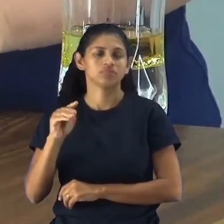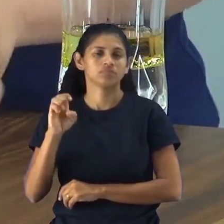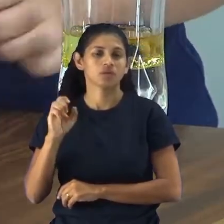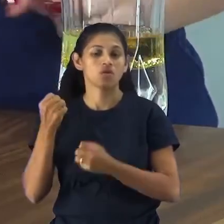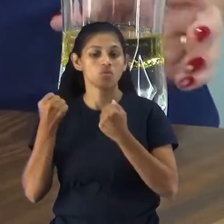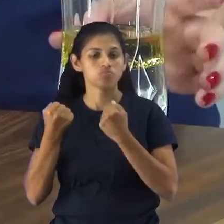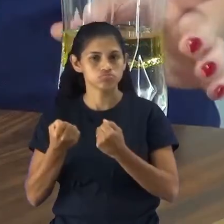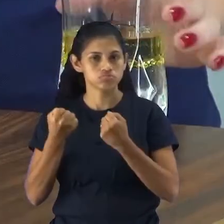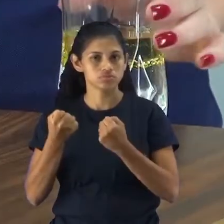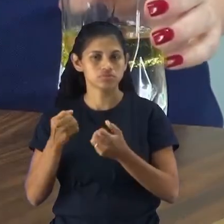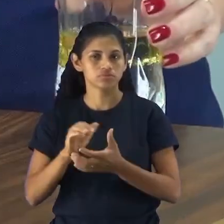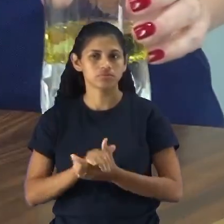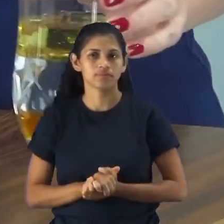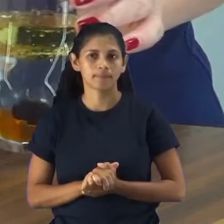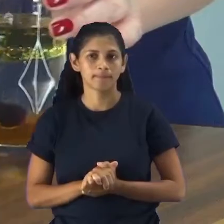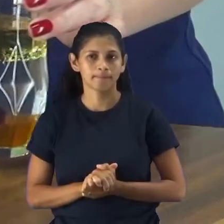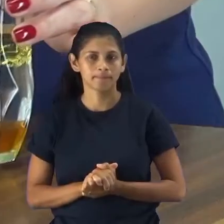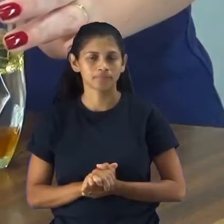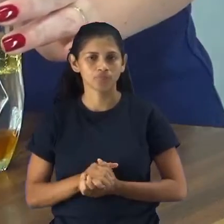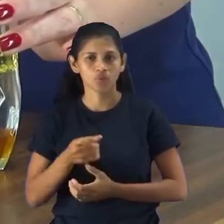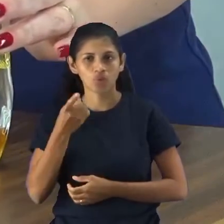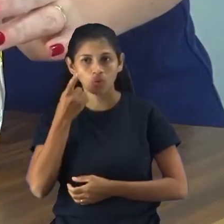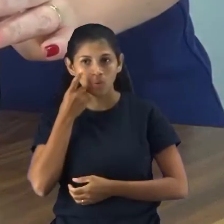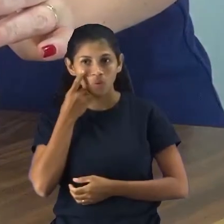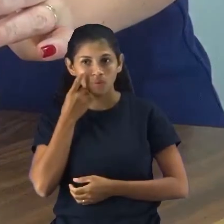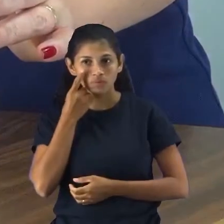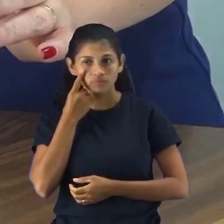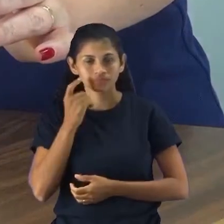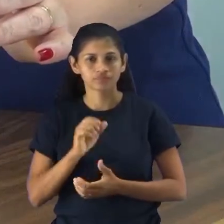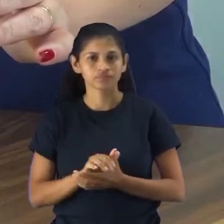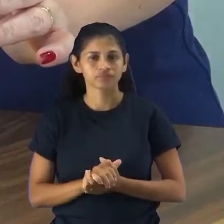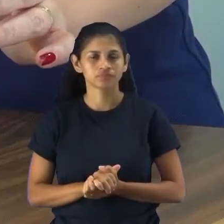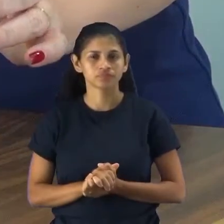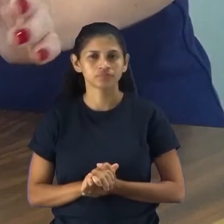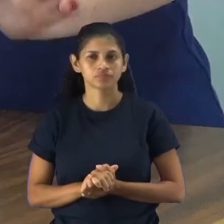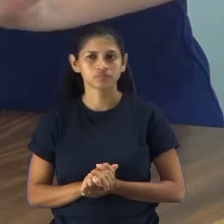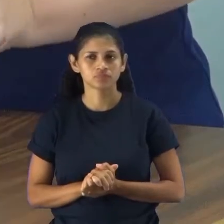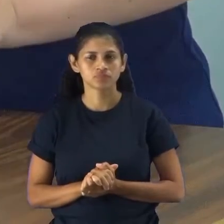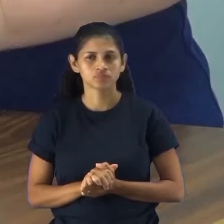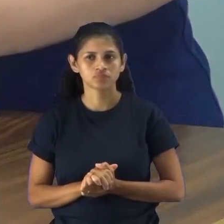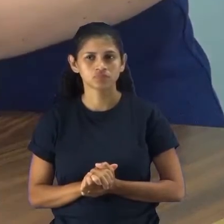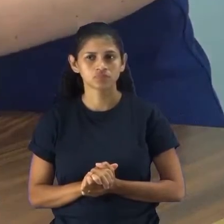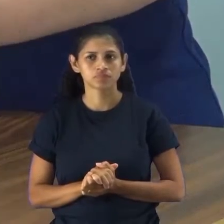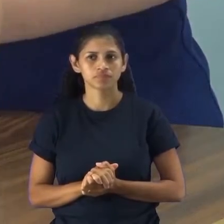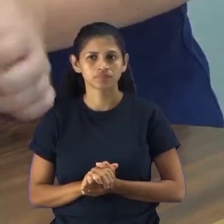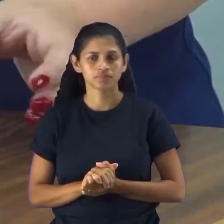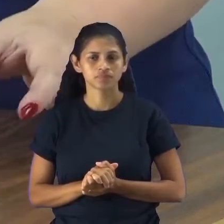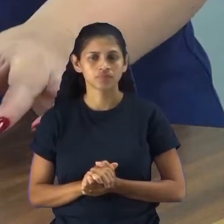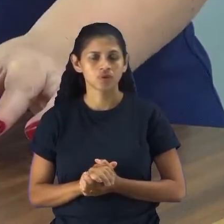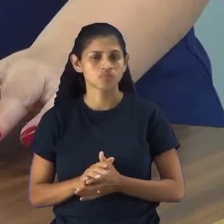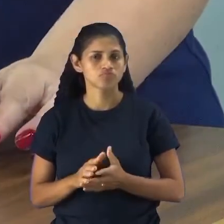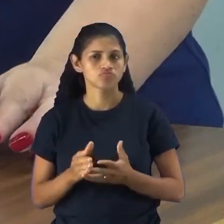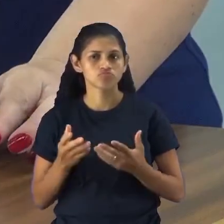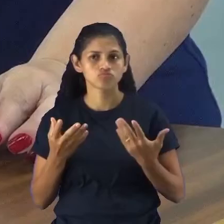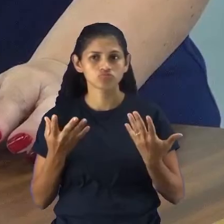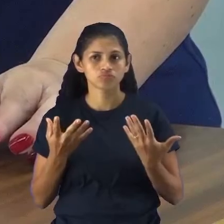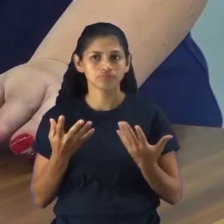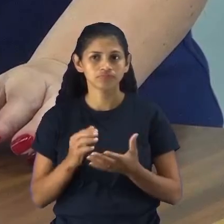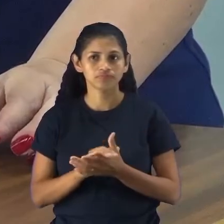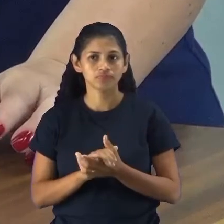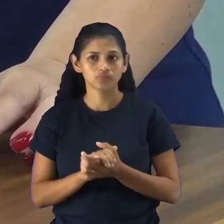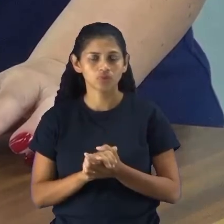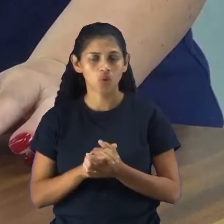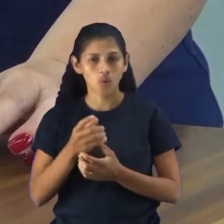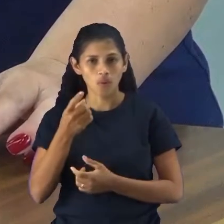isso impede, né? Agora observe aqui, ó. Então a densidade é de acordo com o que a matéria representa. A